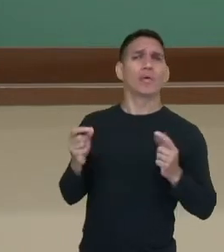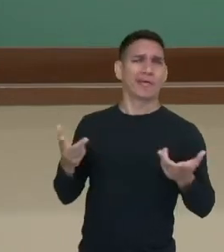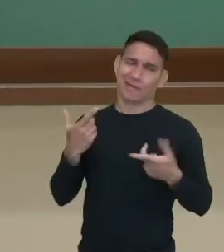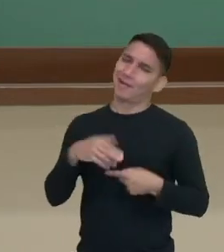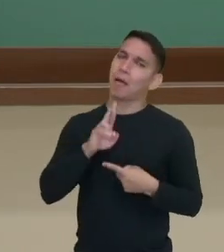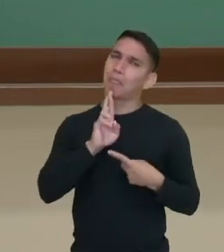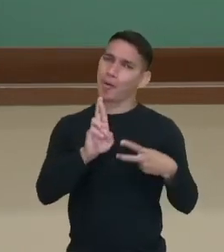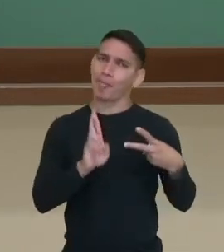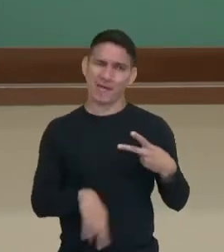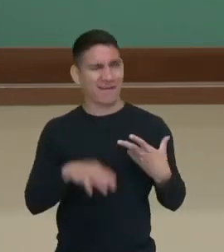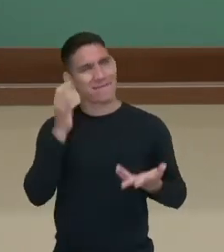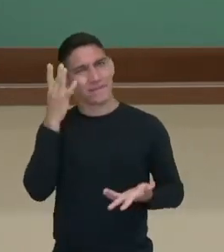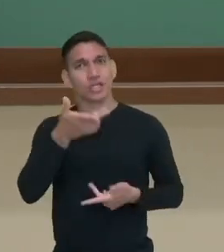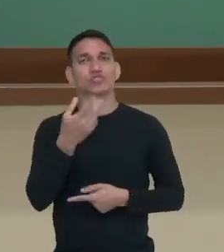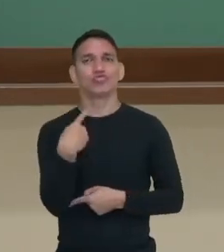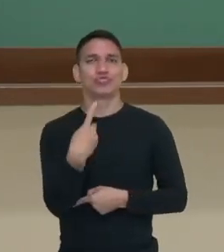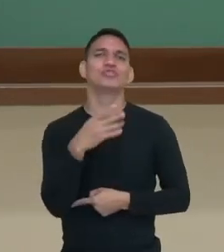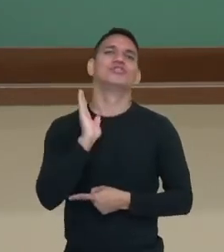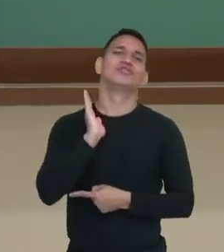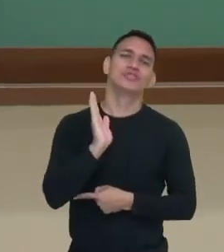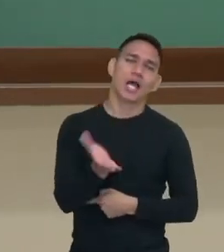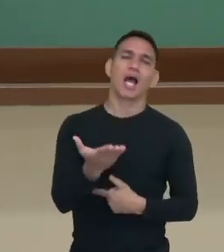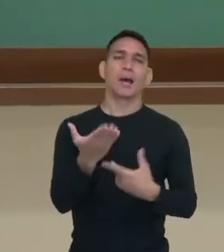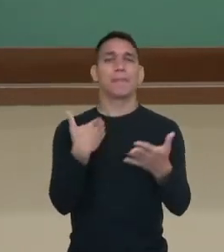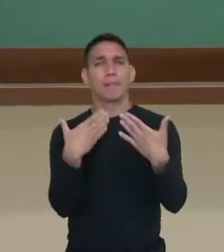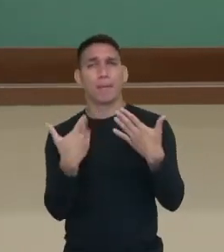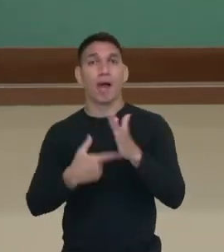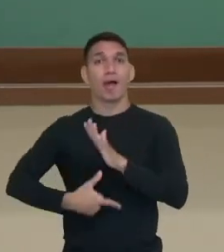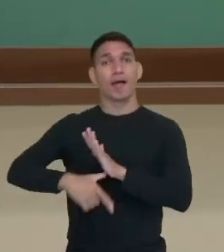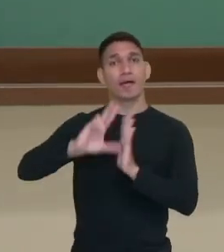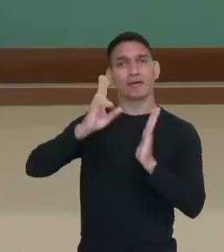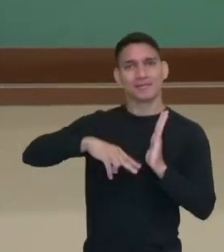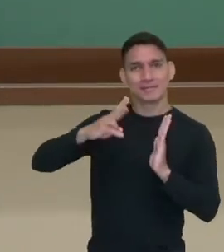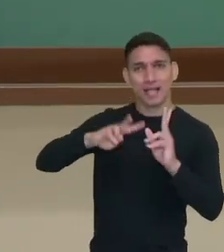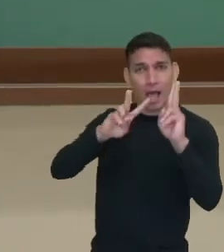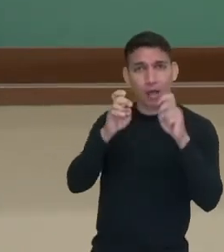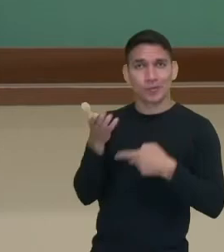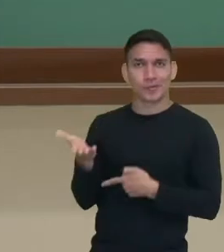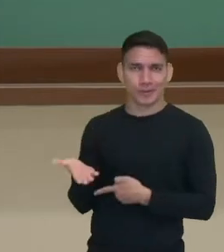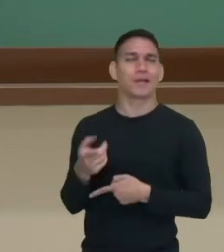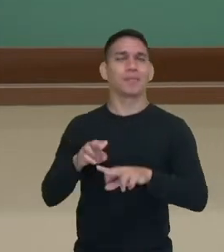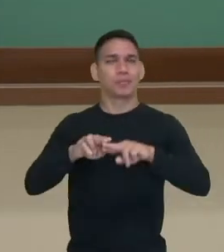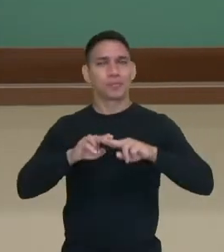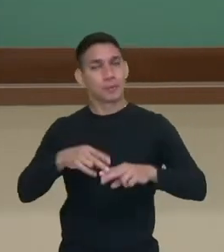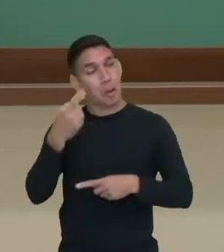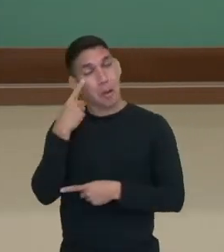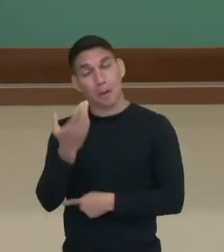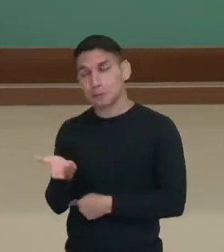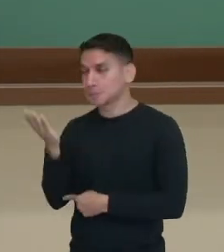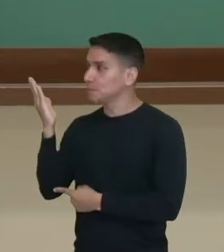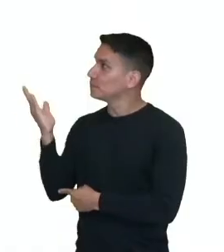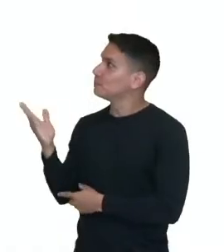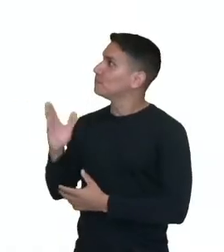fáceis, né? Nós já conversamos na leitura e antes sobre essas respostas. Então vamos conferir.